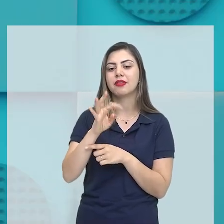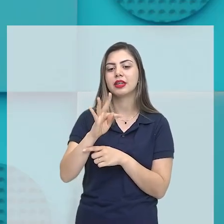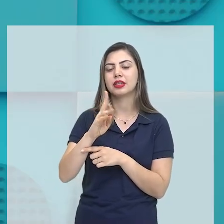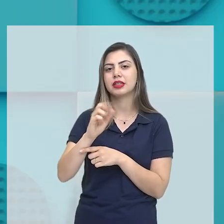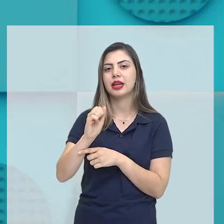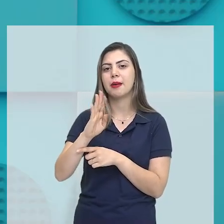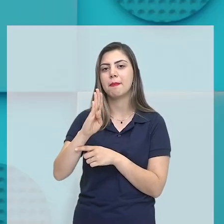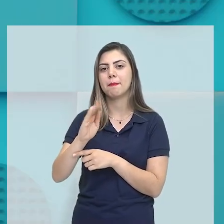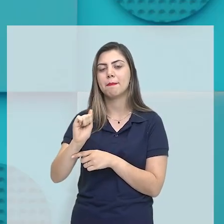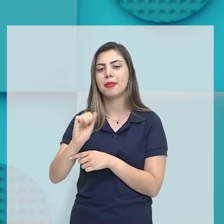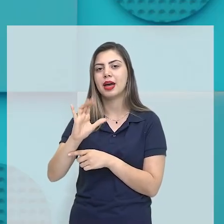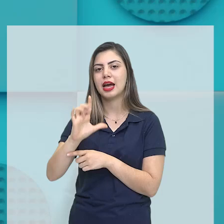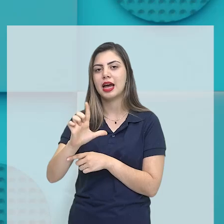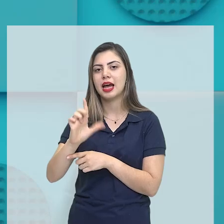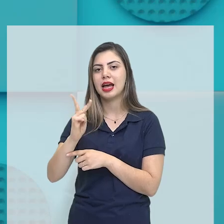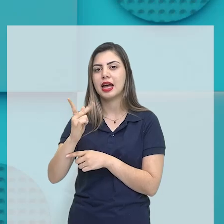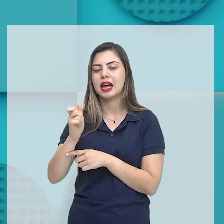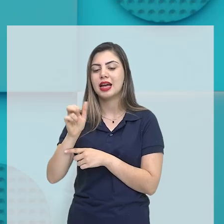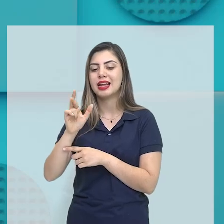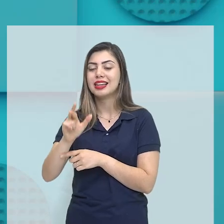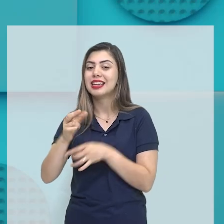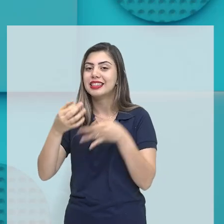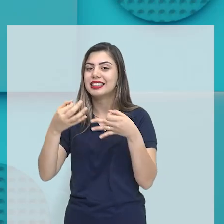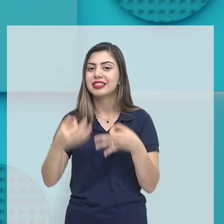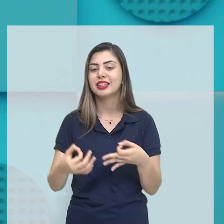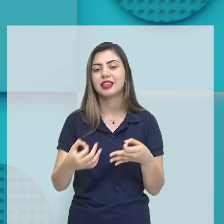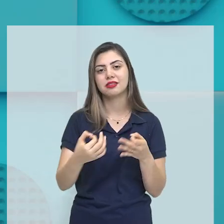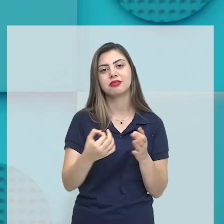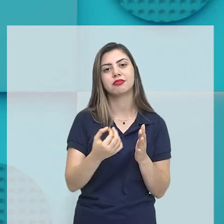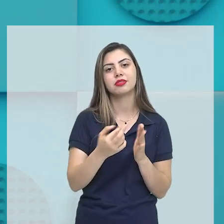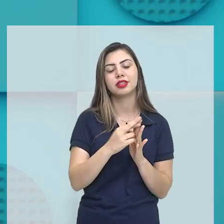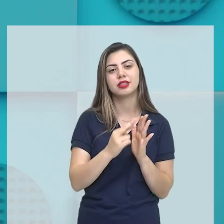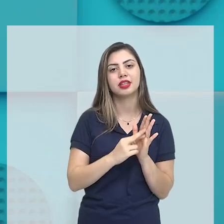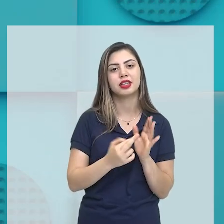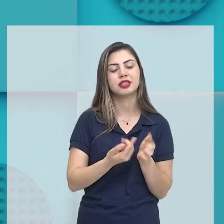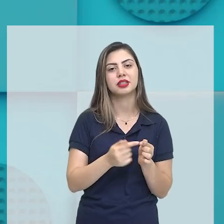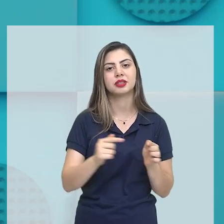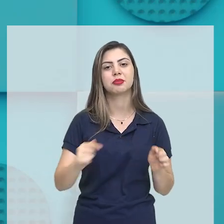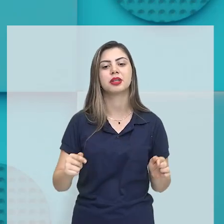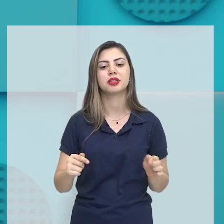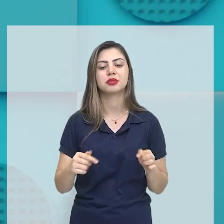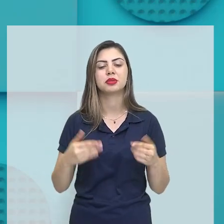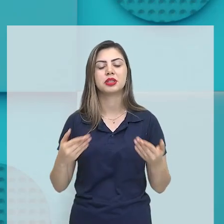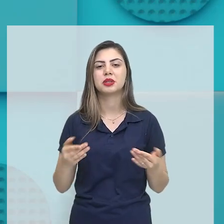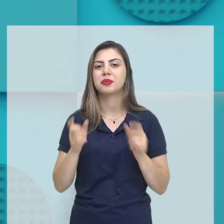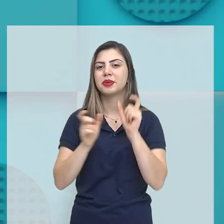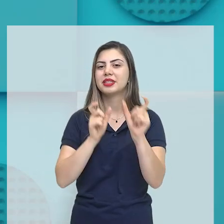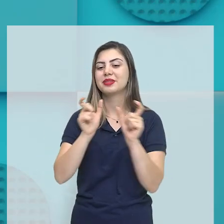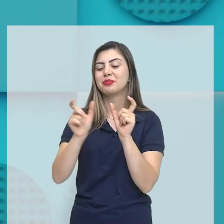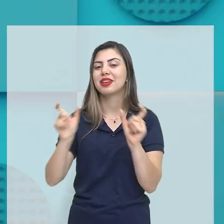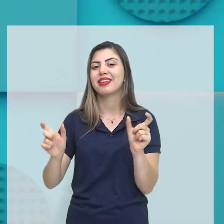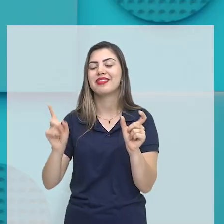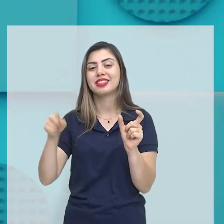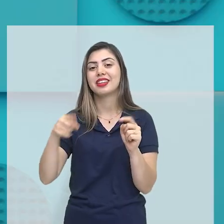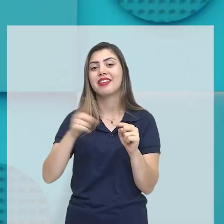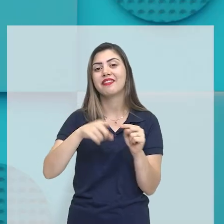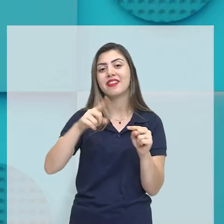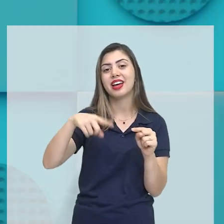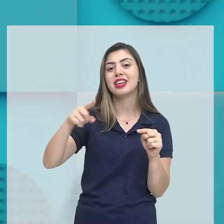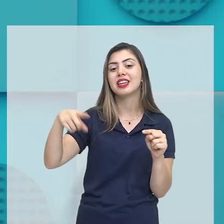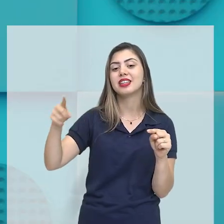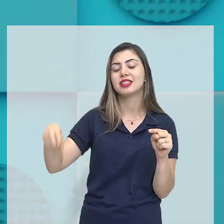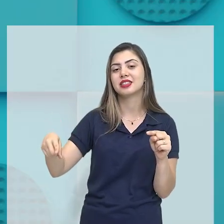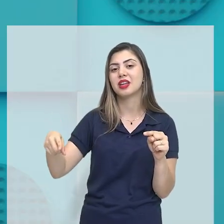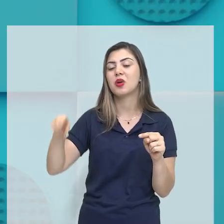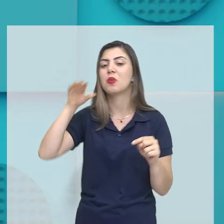pronúncia, a articulação da palavra adequada. Então, Todas essas variações, elas estão no campo